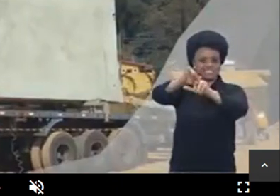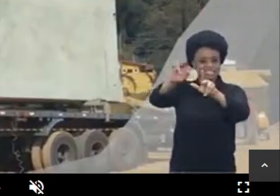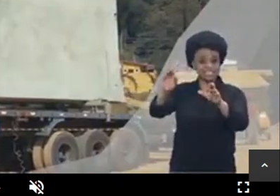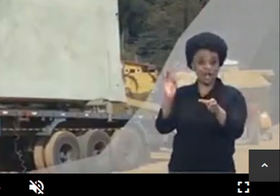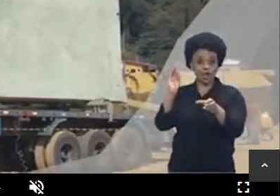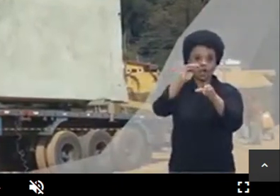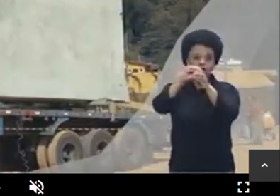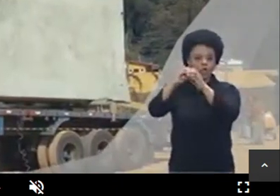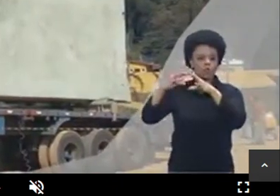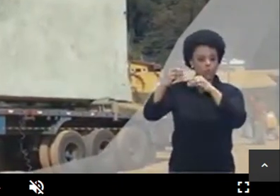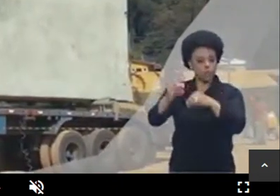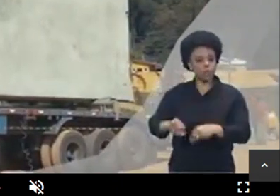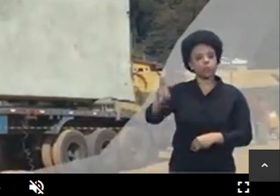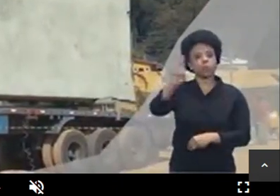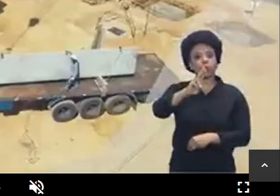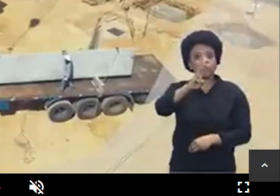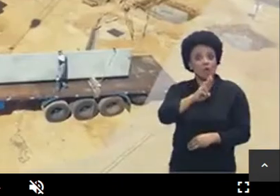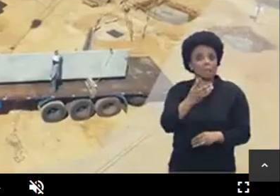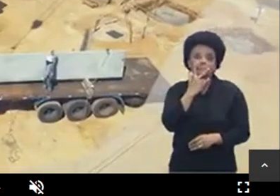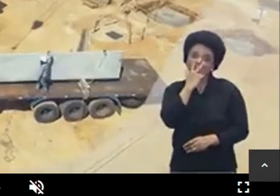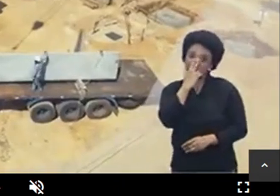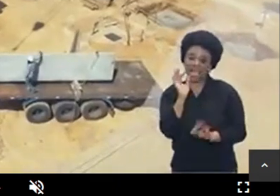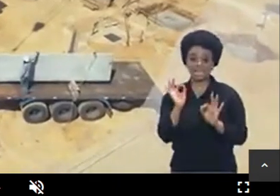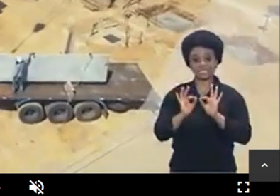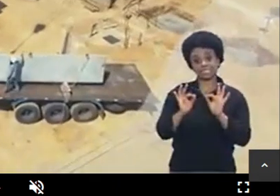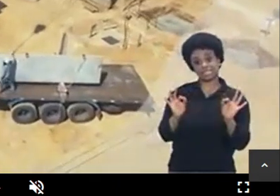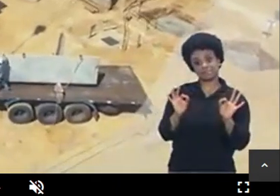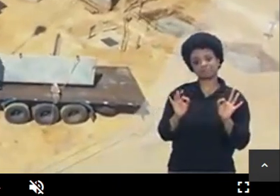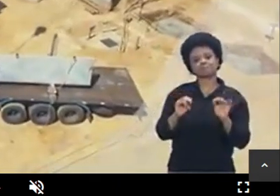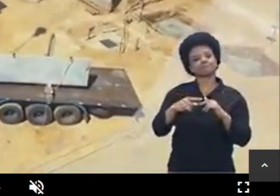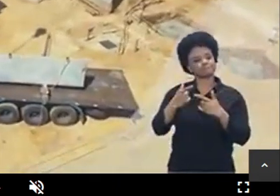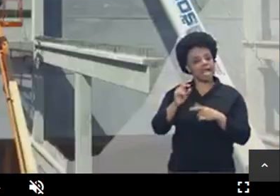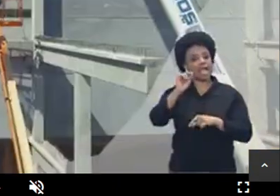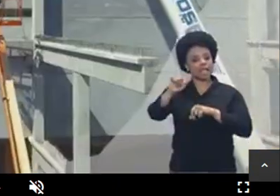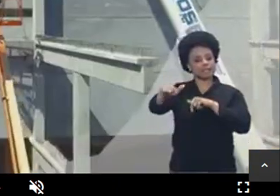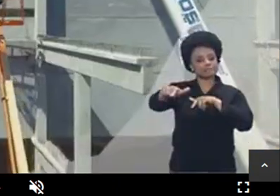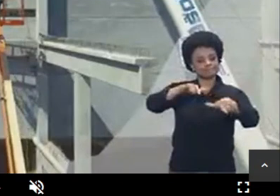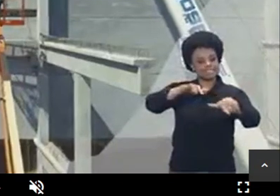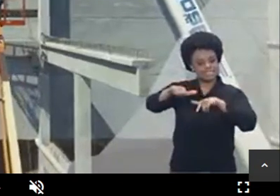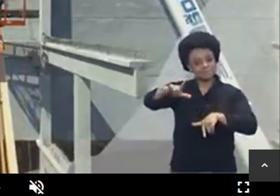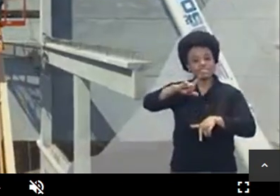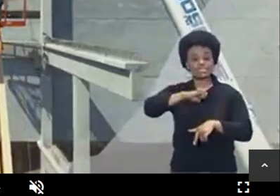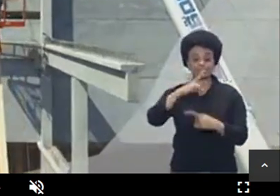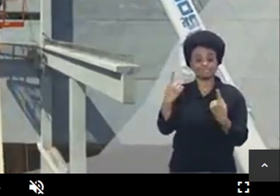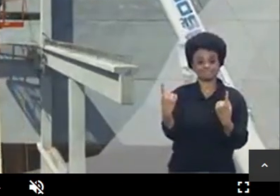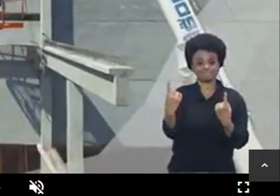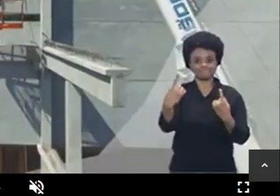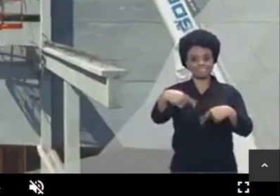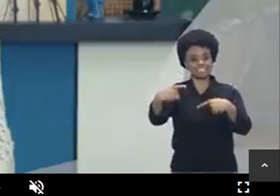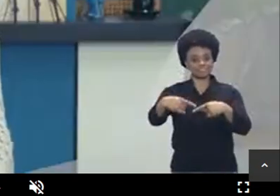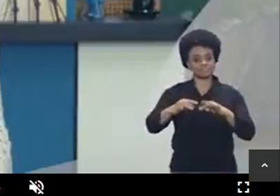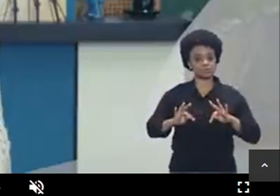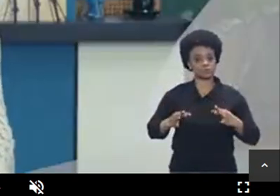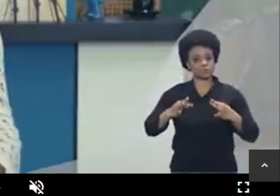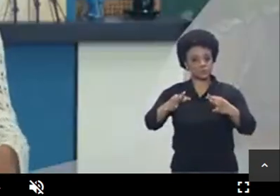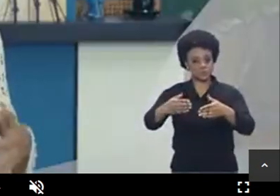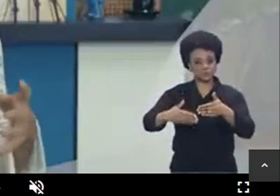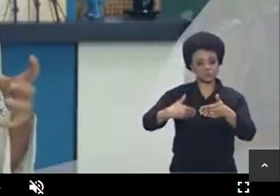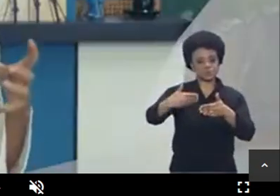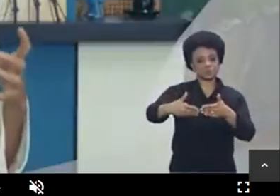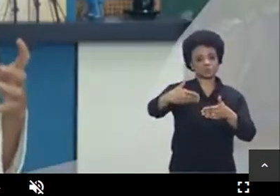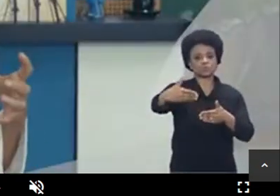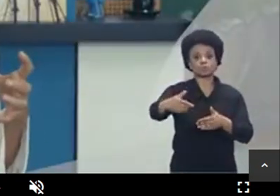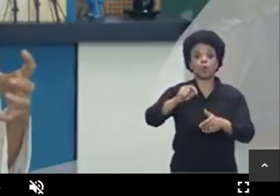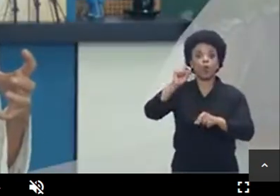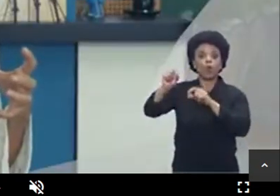isso em prática parece simples, mas os profissionais têm muitos desafios técnicos pela frente. O steel frame ele